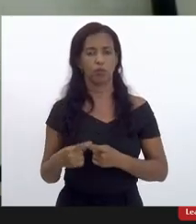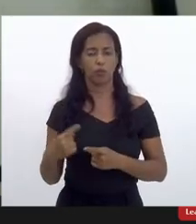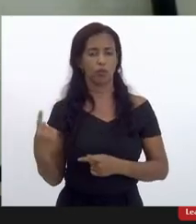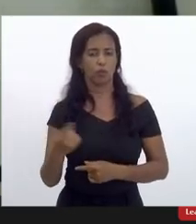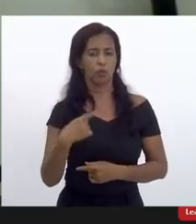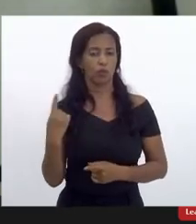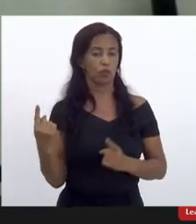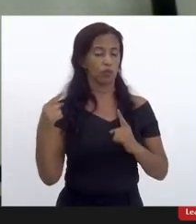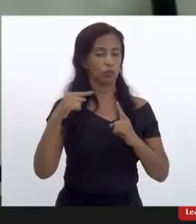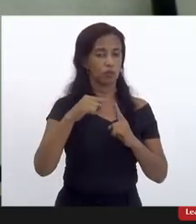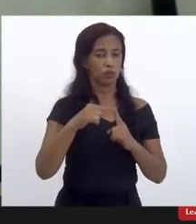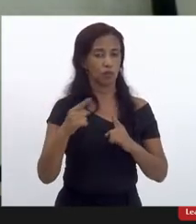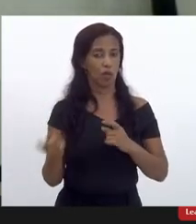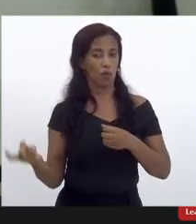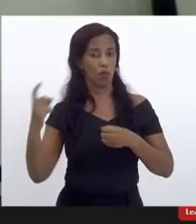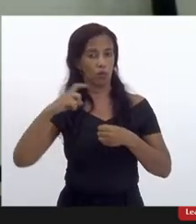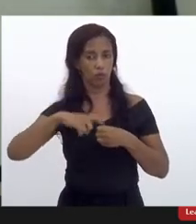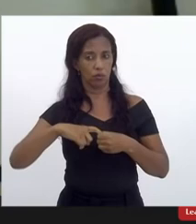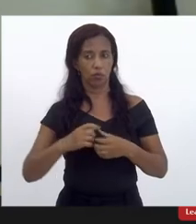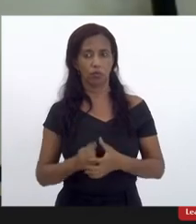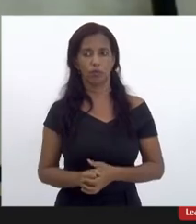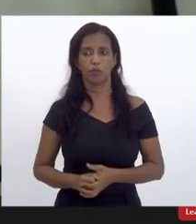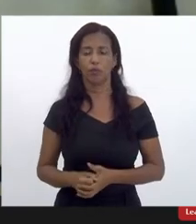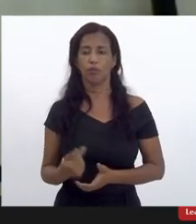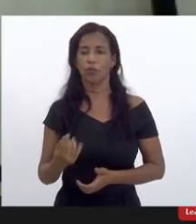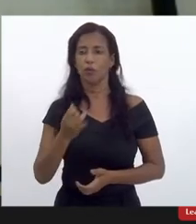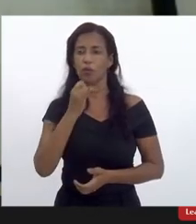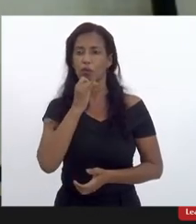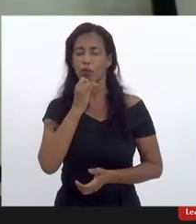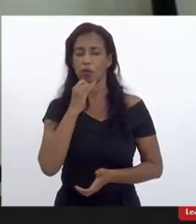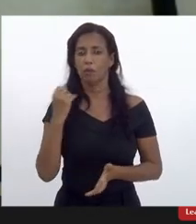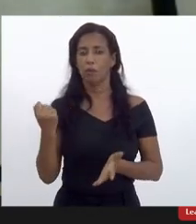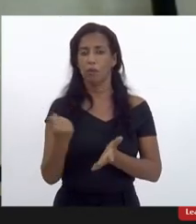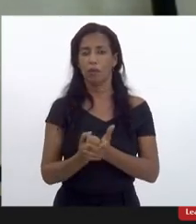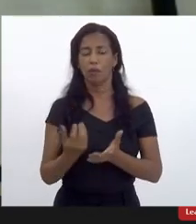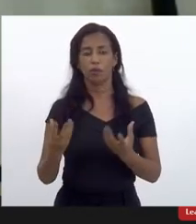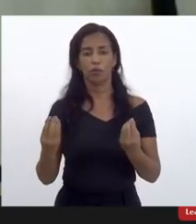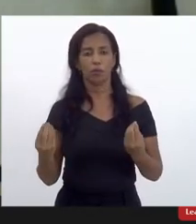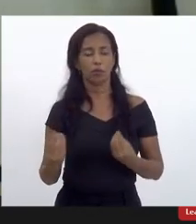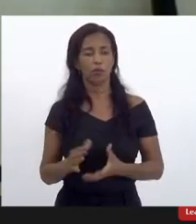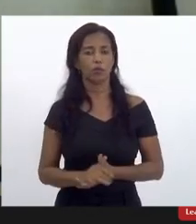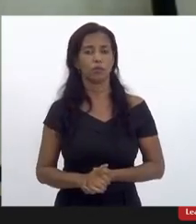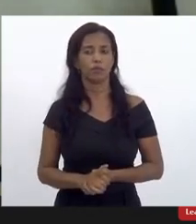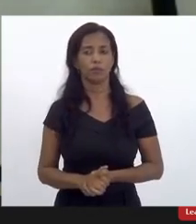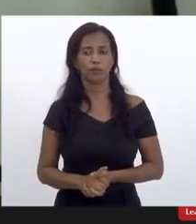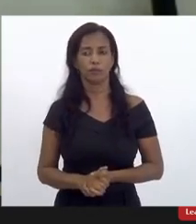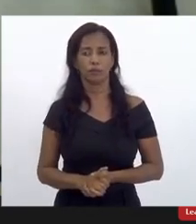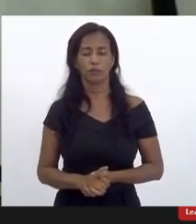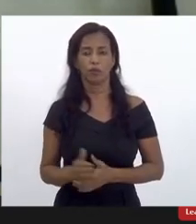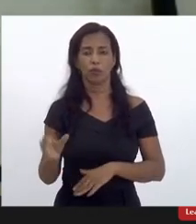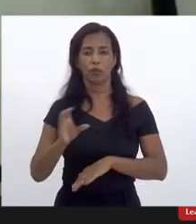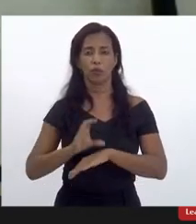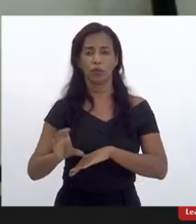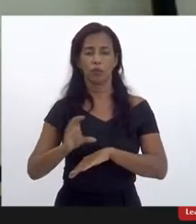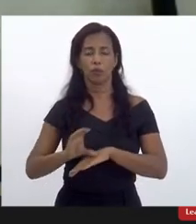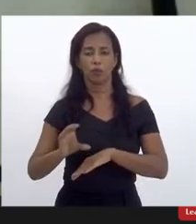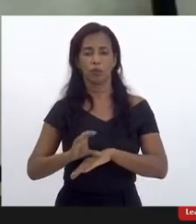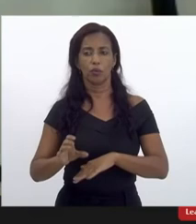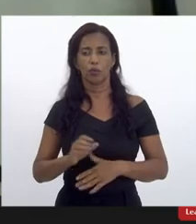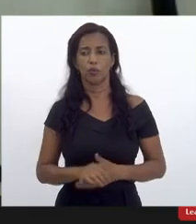nosso objetivo é o retorno. Eu dou um exemplo que me impactou muito, que é um exemplo do curso do